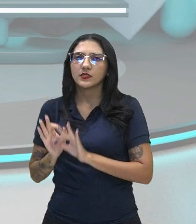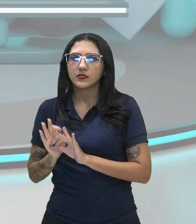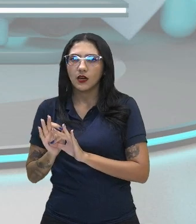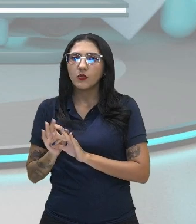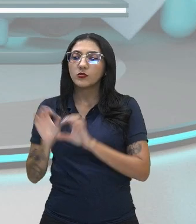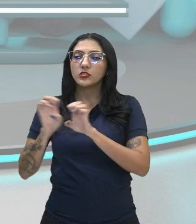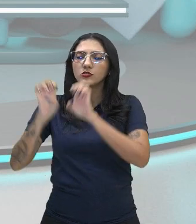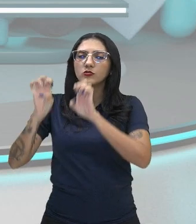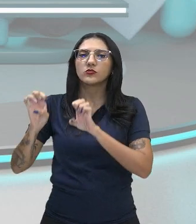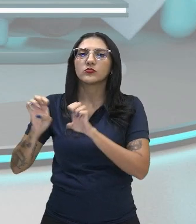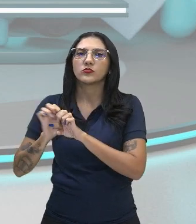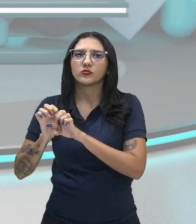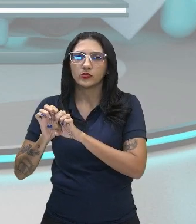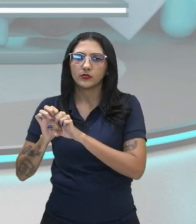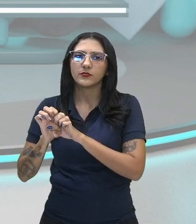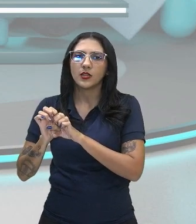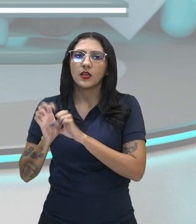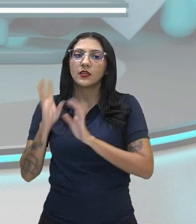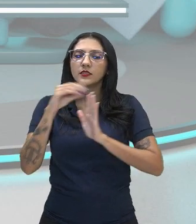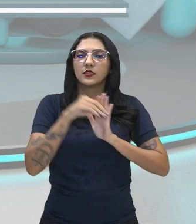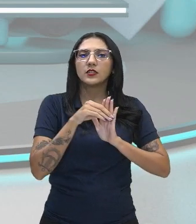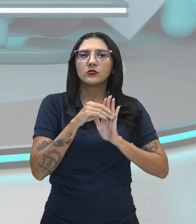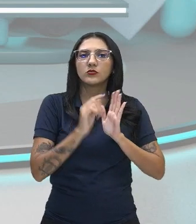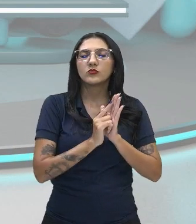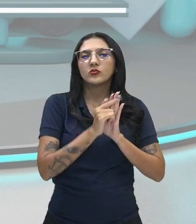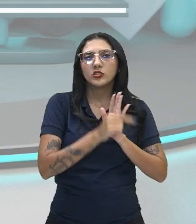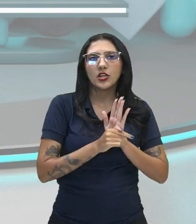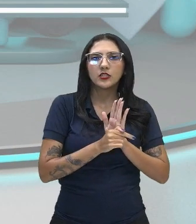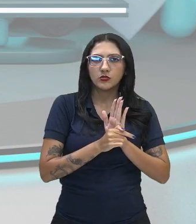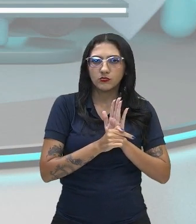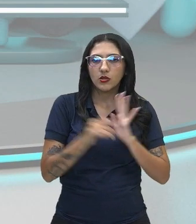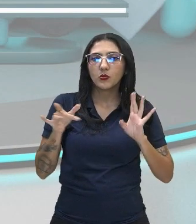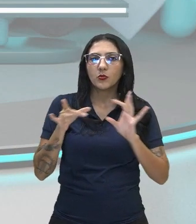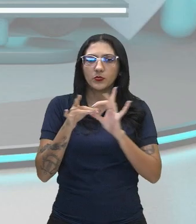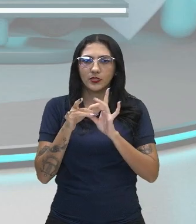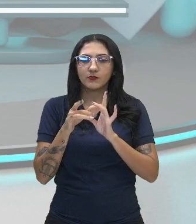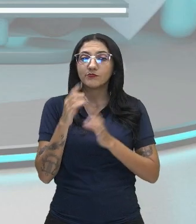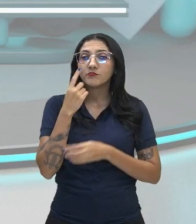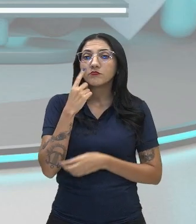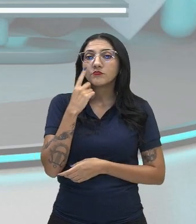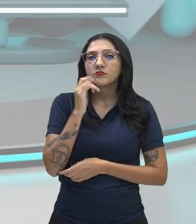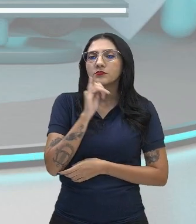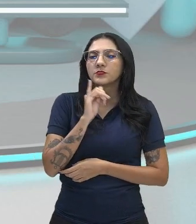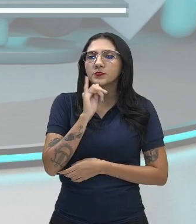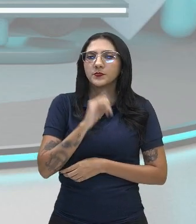eu utilizo dentro do gênero textual. Vamos ver um exemplo